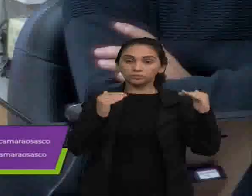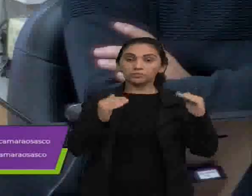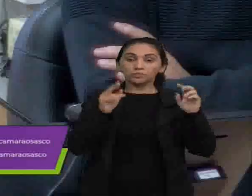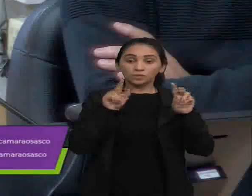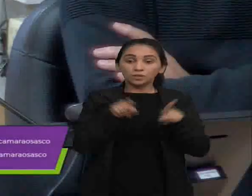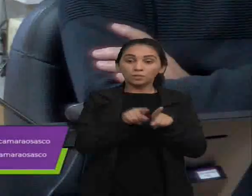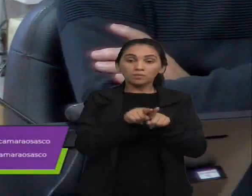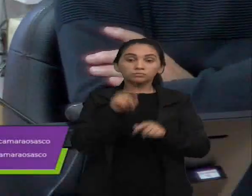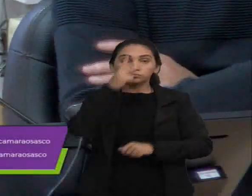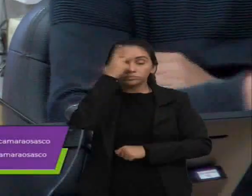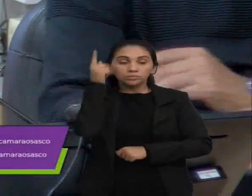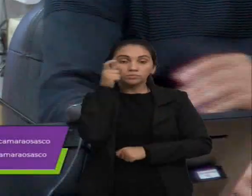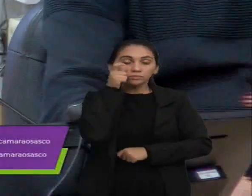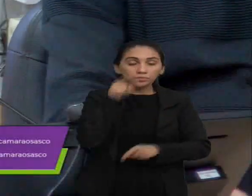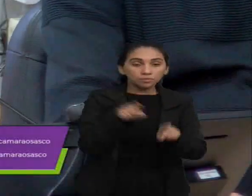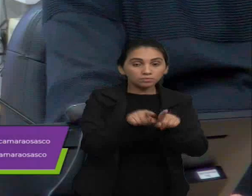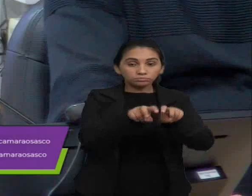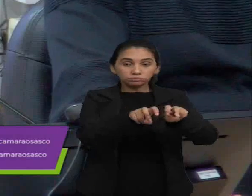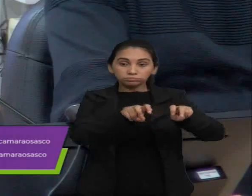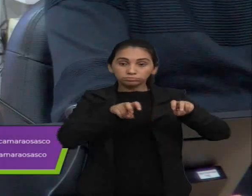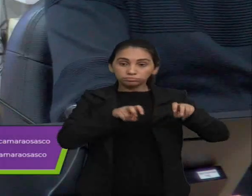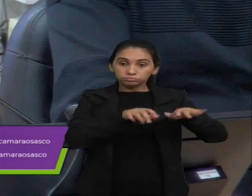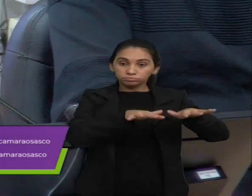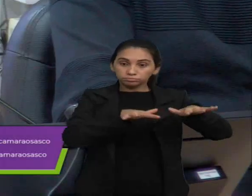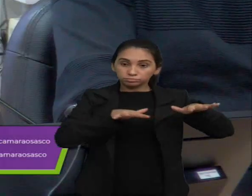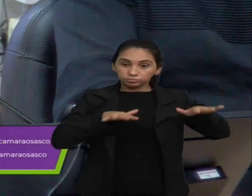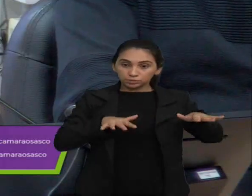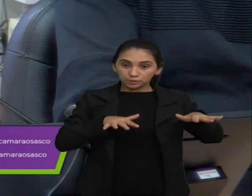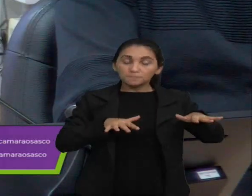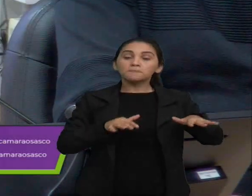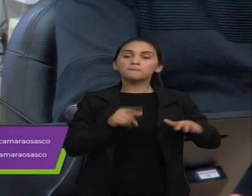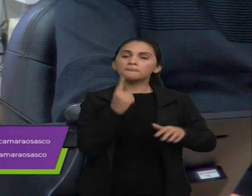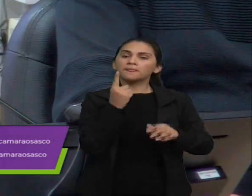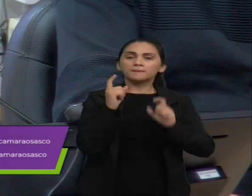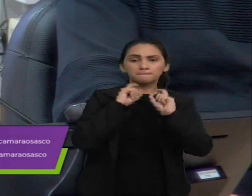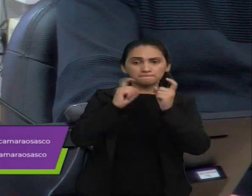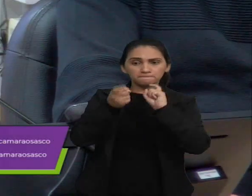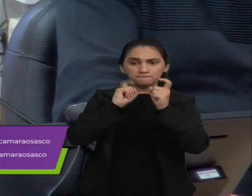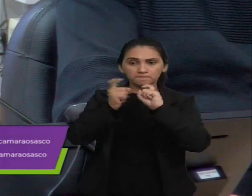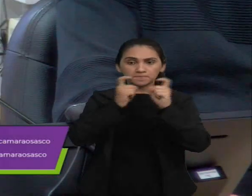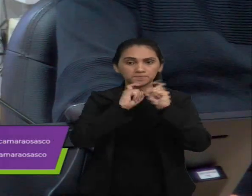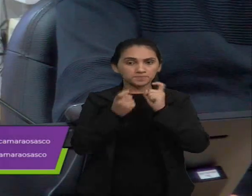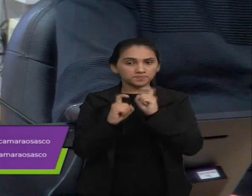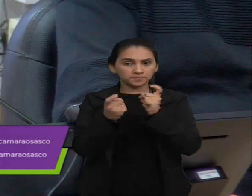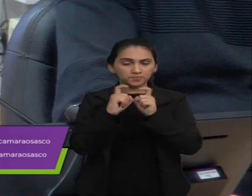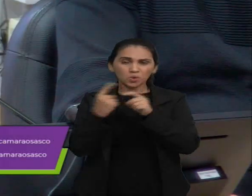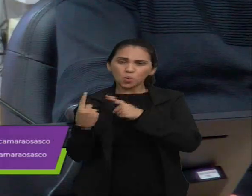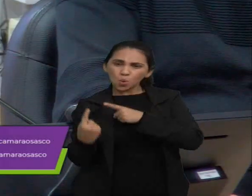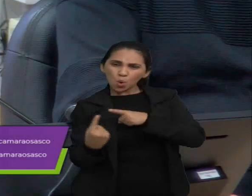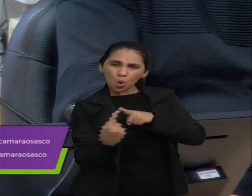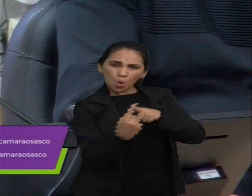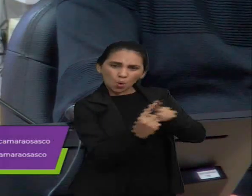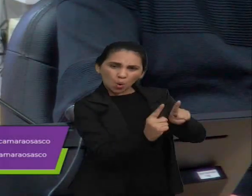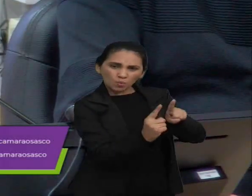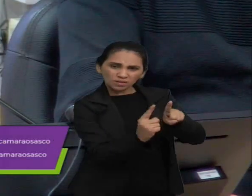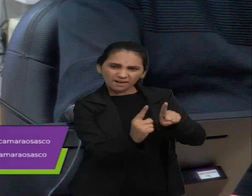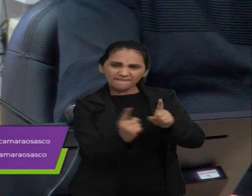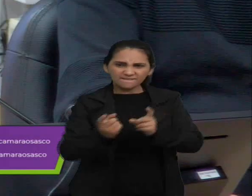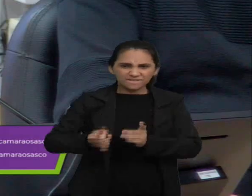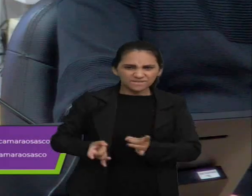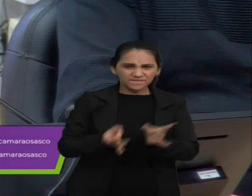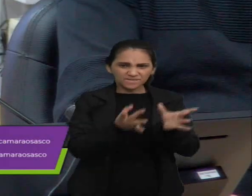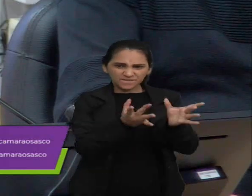assistindo e todos que estão no plenário. A ata da primeira reunião da frente parlamentar contra a privatização da Sabeste,